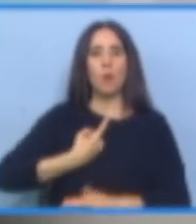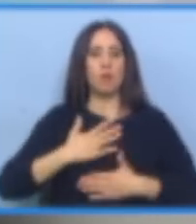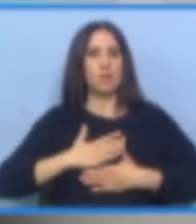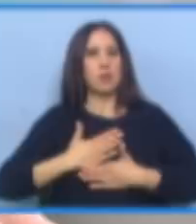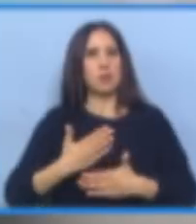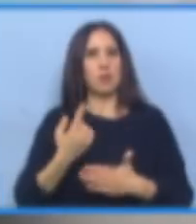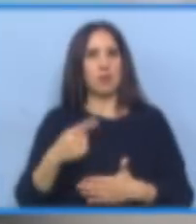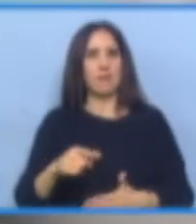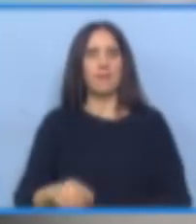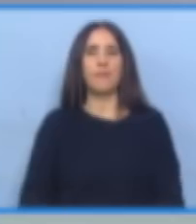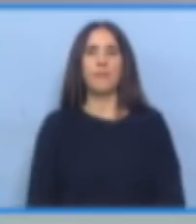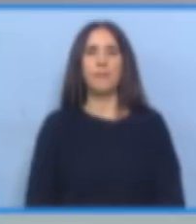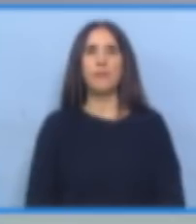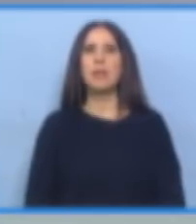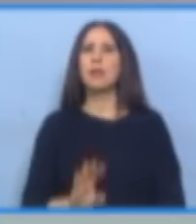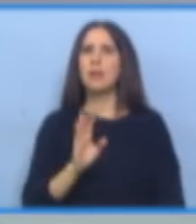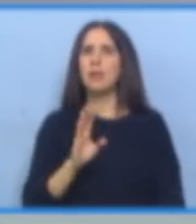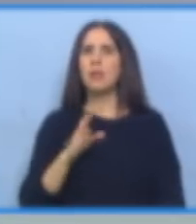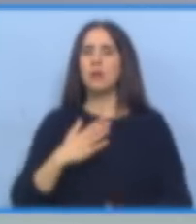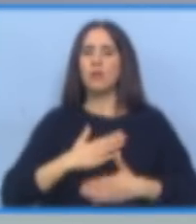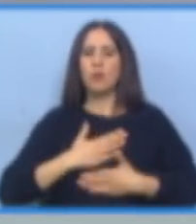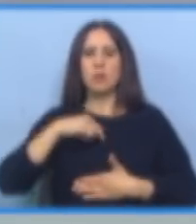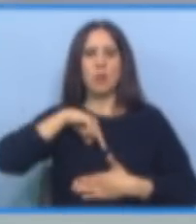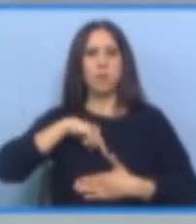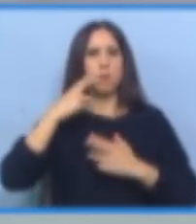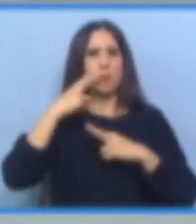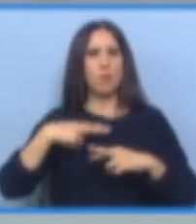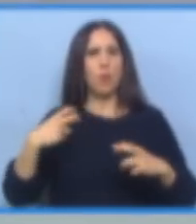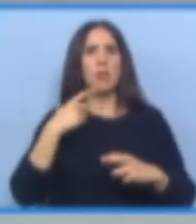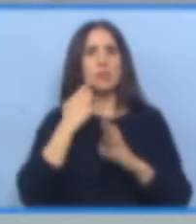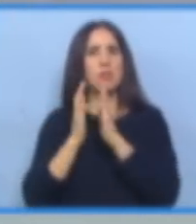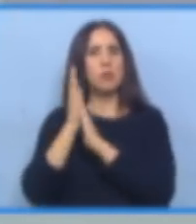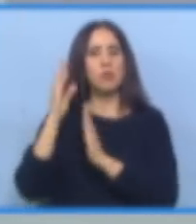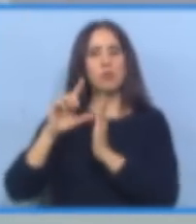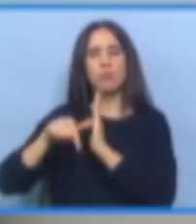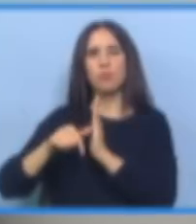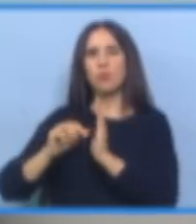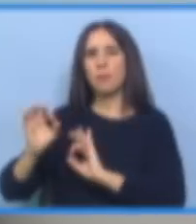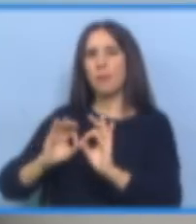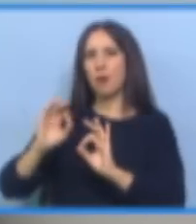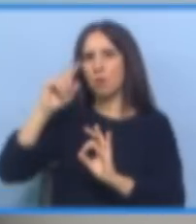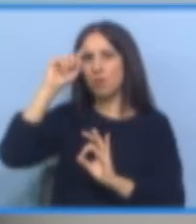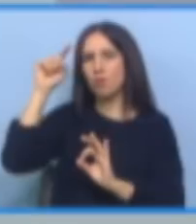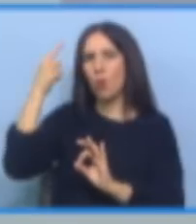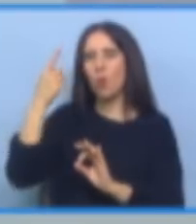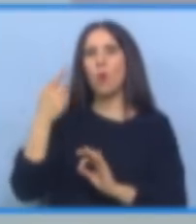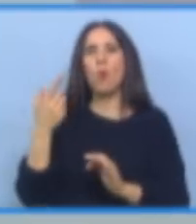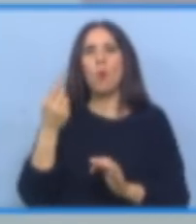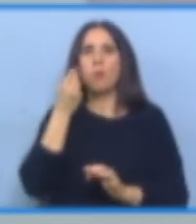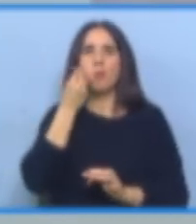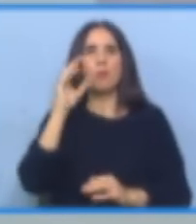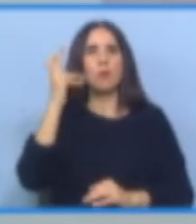vocação acarreta. Descobrir a vocação é descobrir um projeto de Deus ou algo que